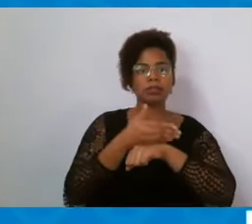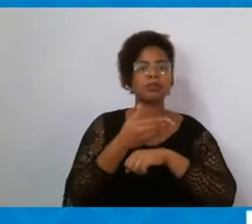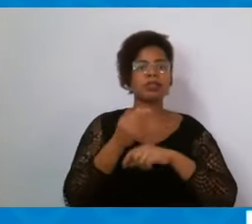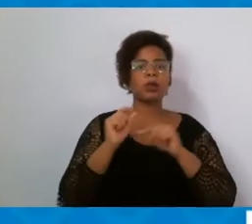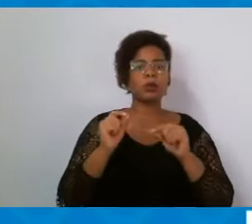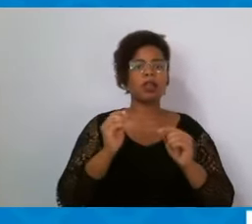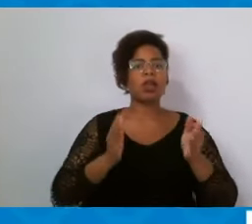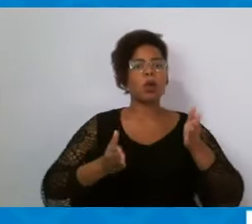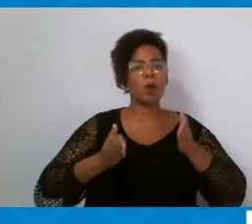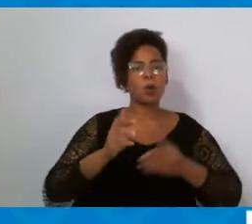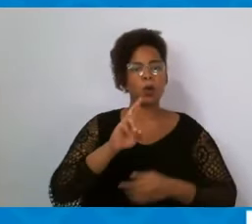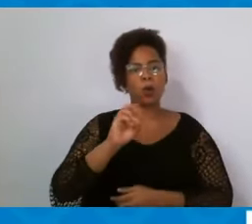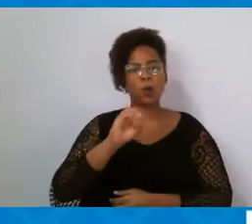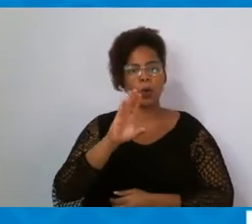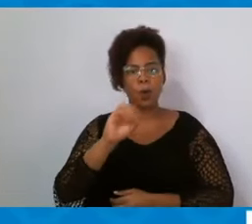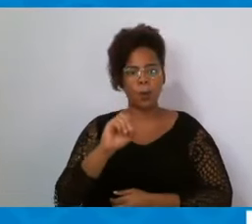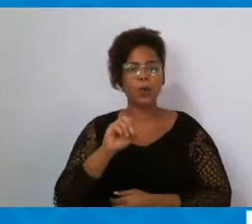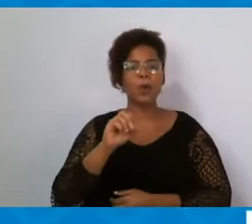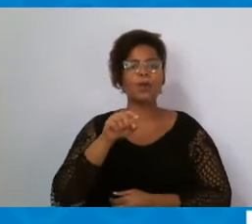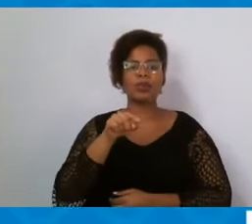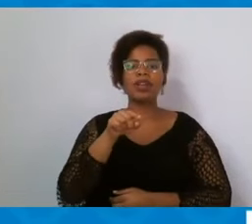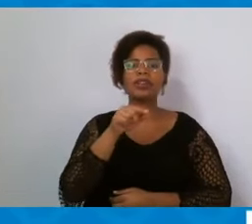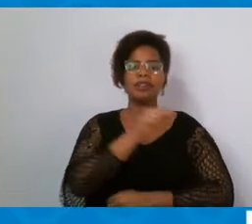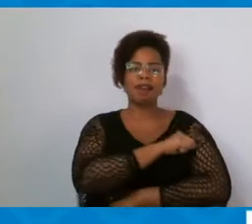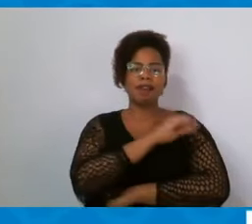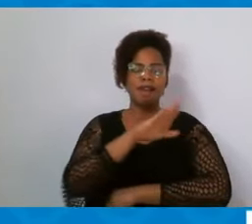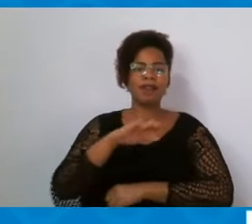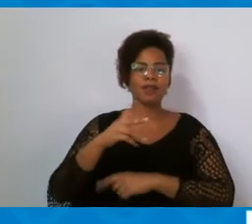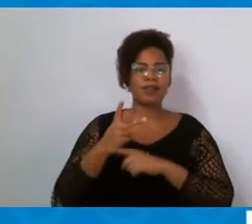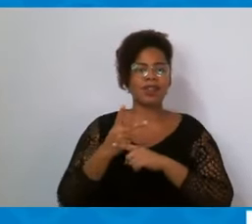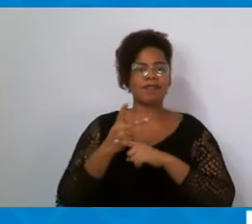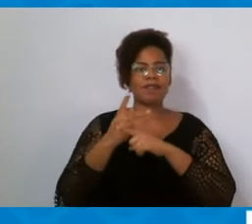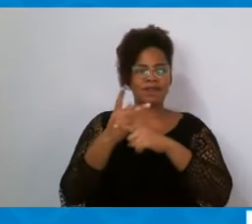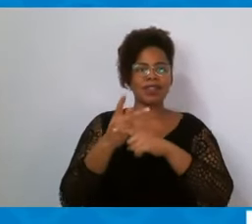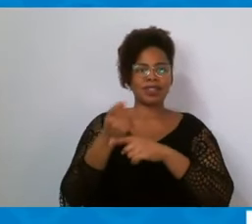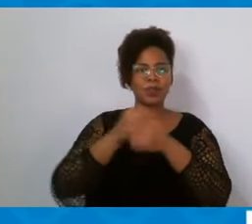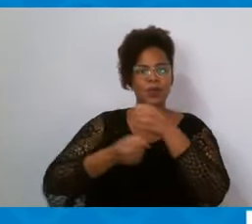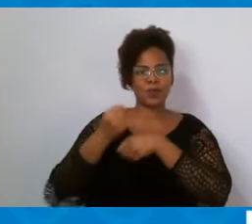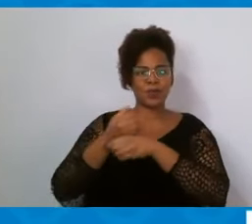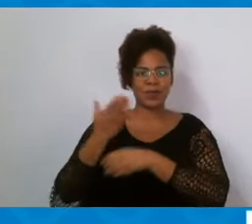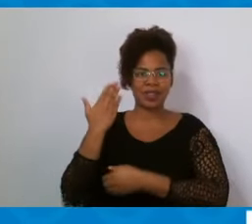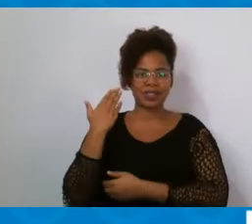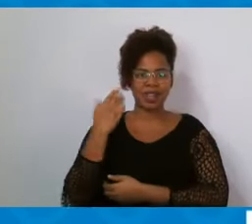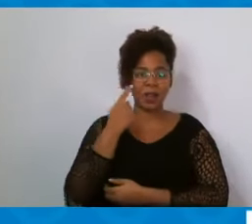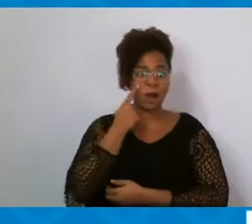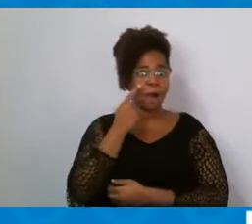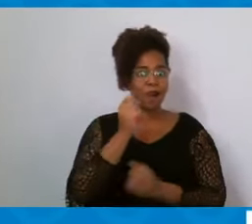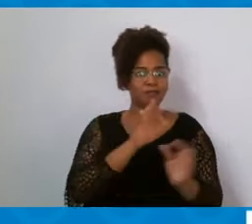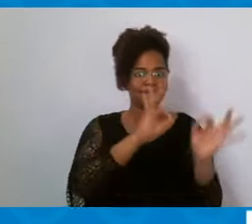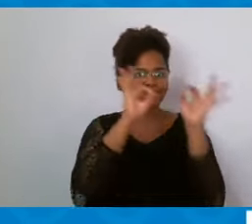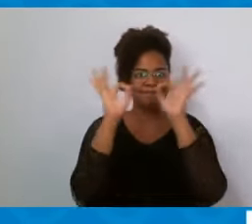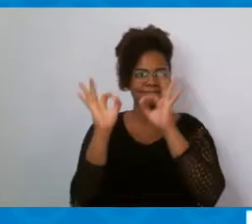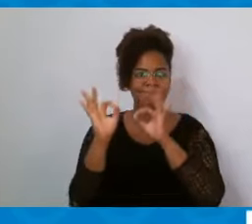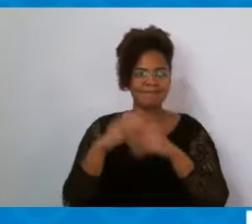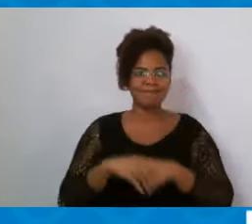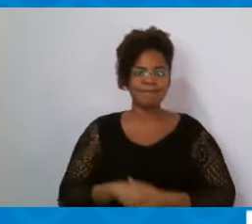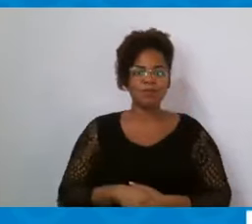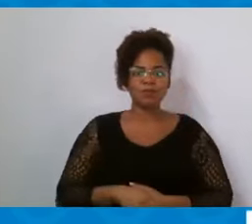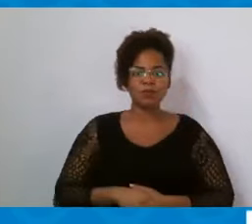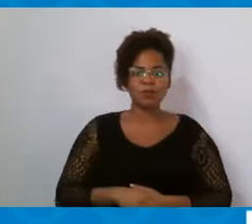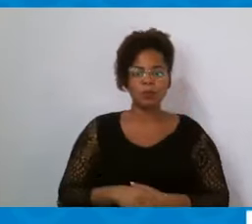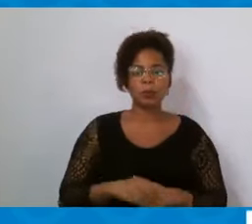vencedor nacional do ano passado do Prêmio Respostas para Amanhã. Vamos assistir? Eu sou Udê Madeiro